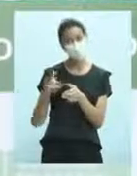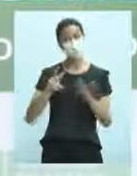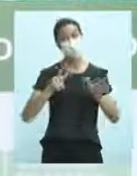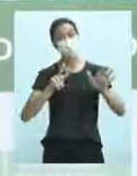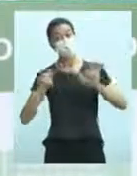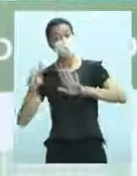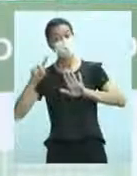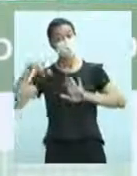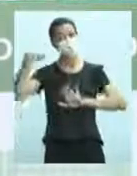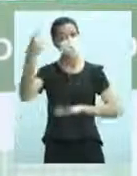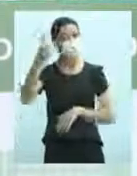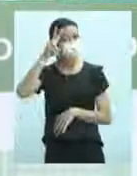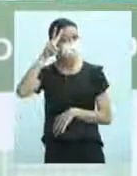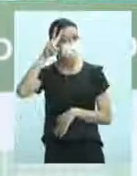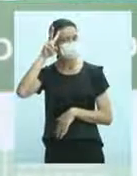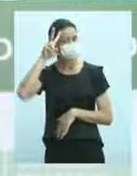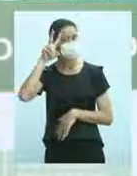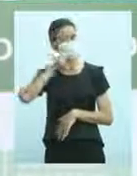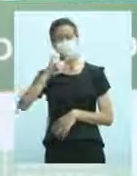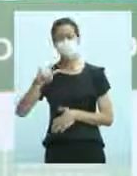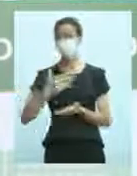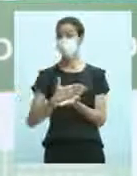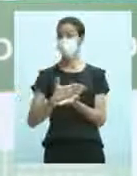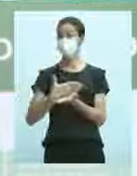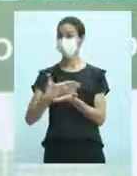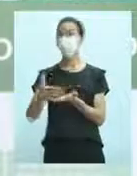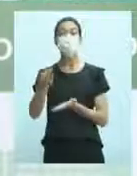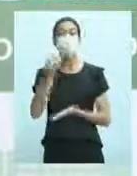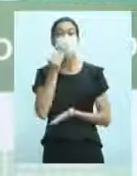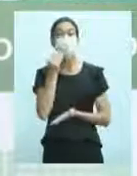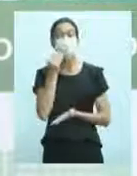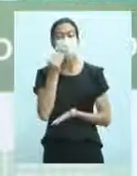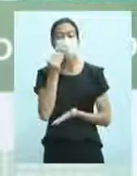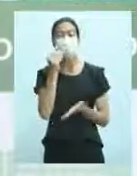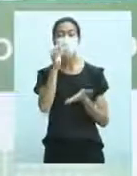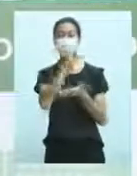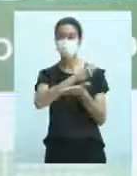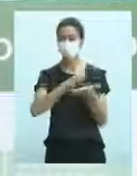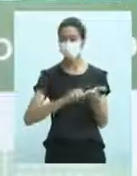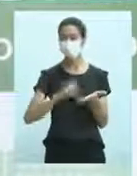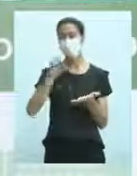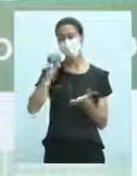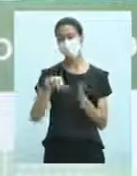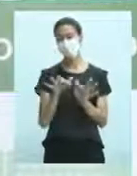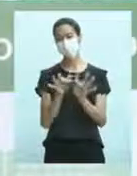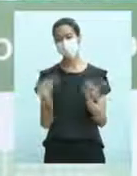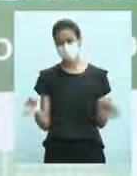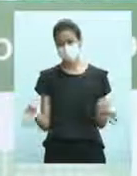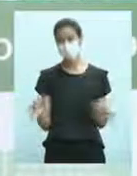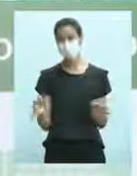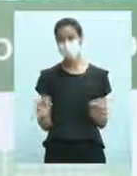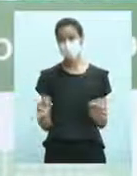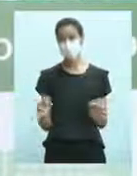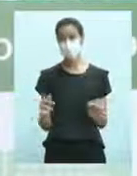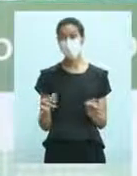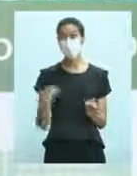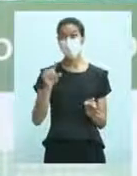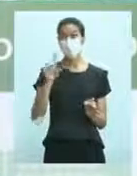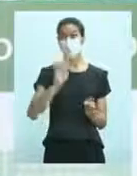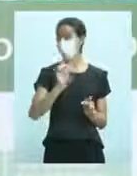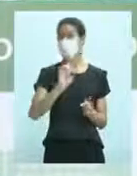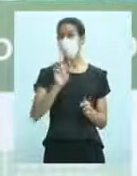da próxima segunda-feira um teste convencionais que é o ps rt-pcr que o padrão-ouro